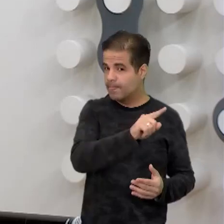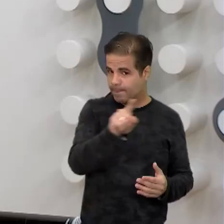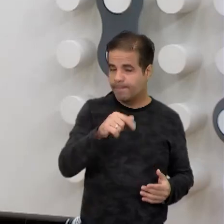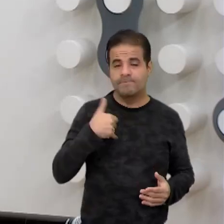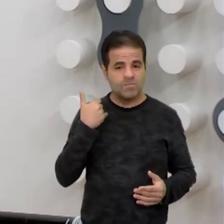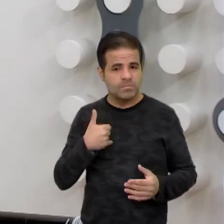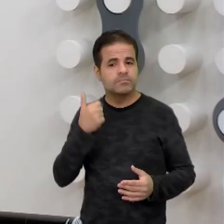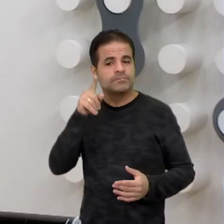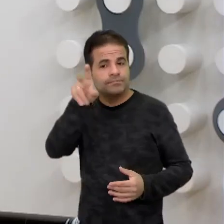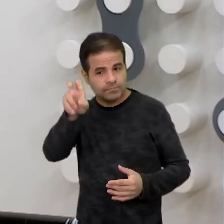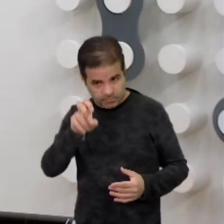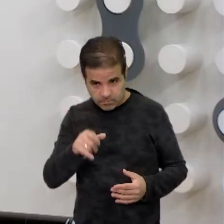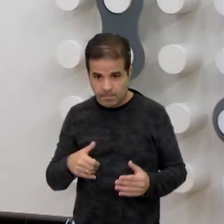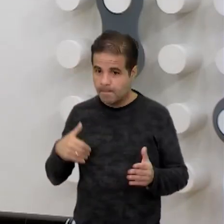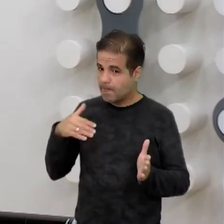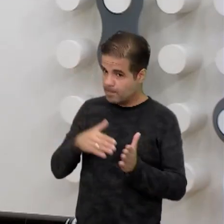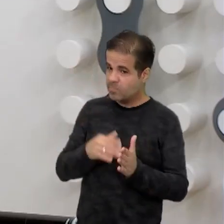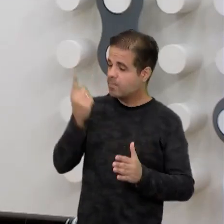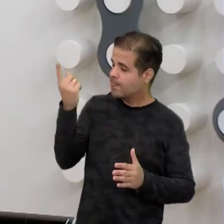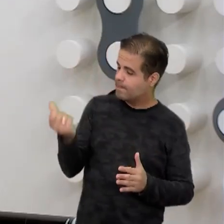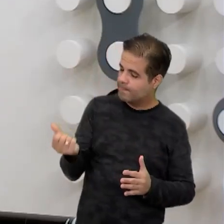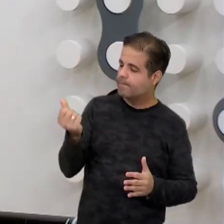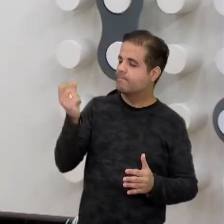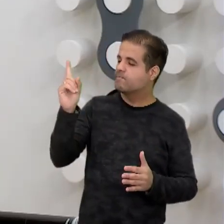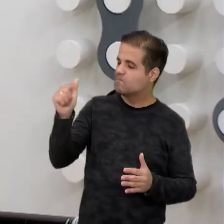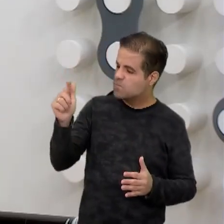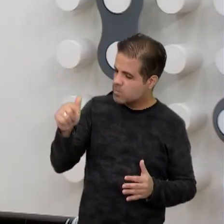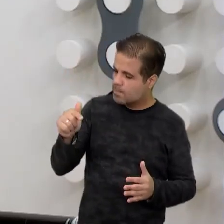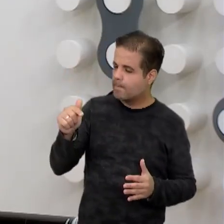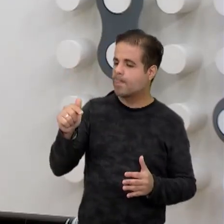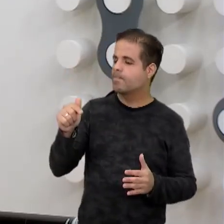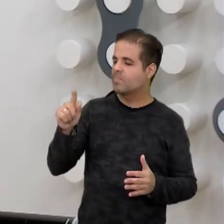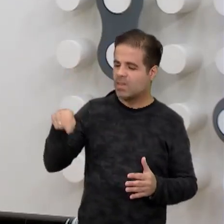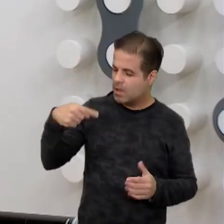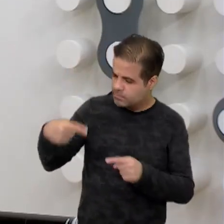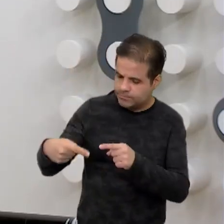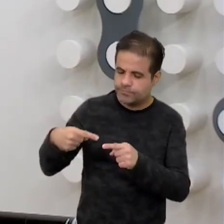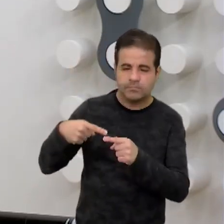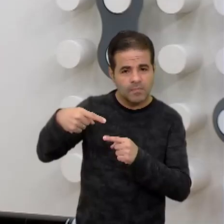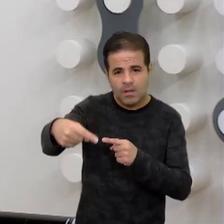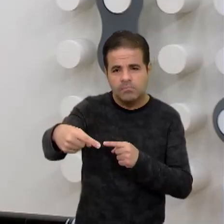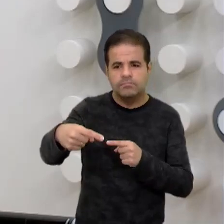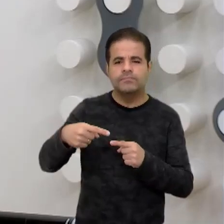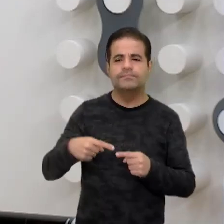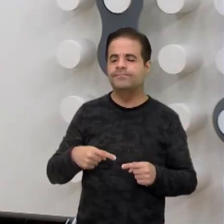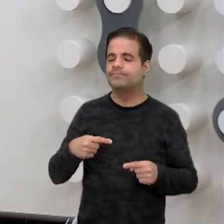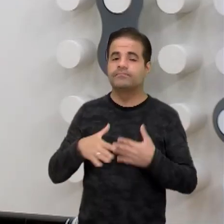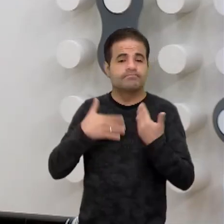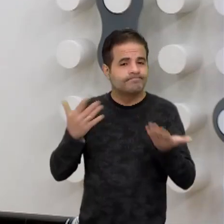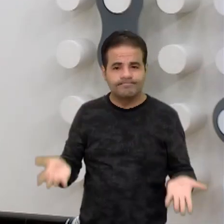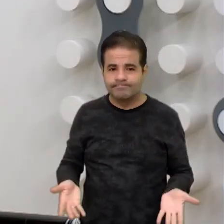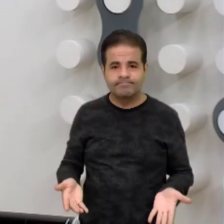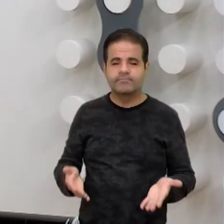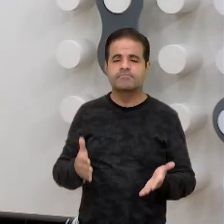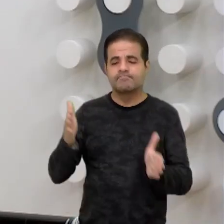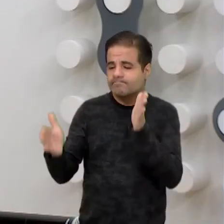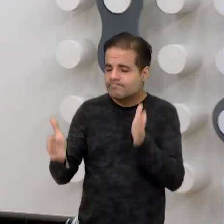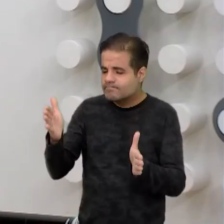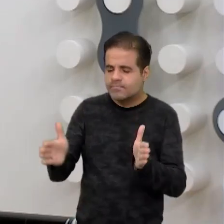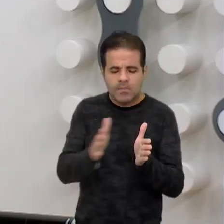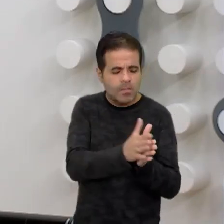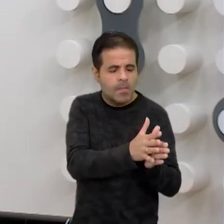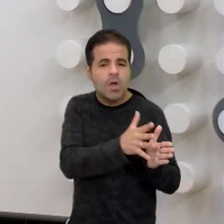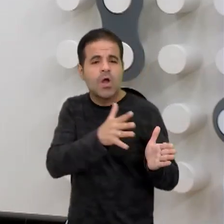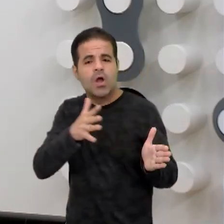tem 15 anos, 16, 17, enfim, ficam aí nessa margem, né,